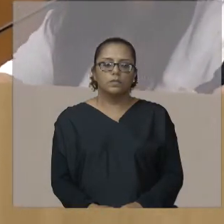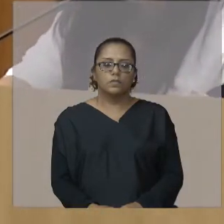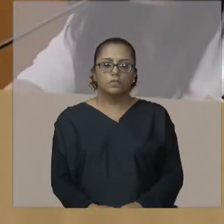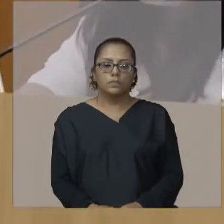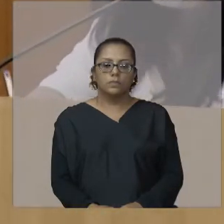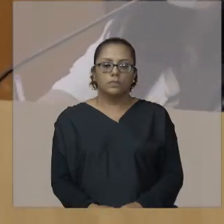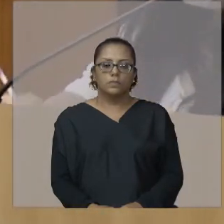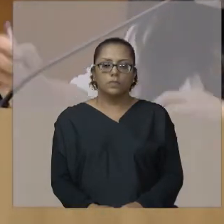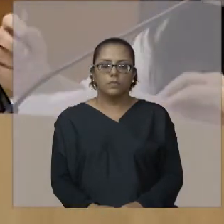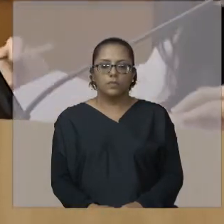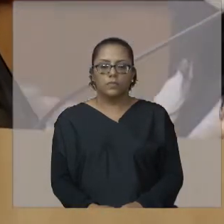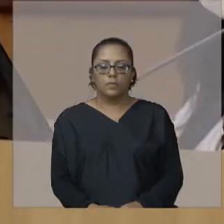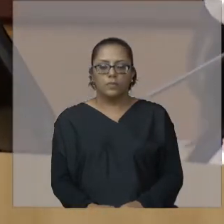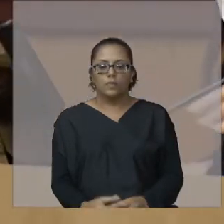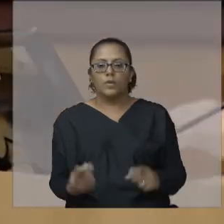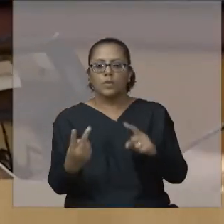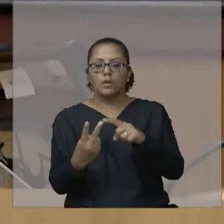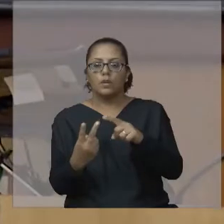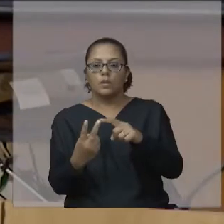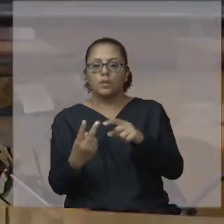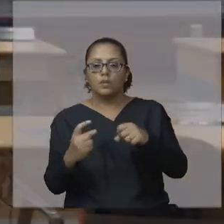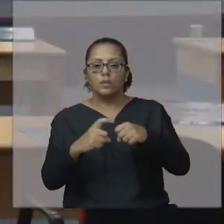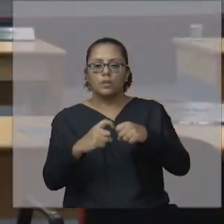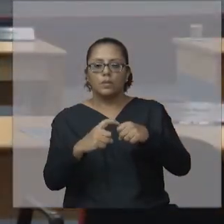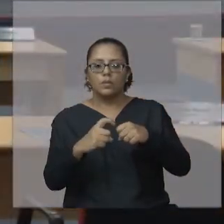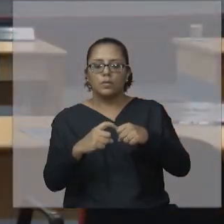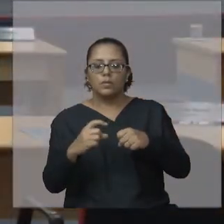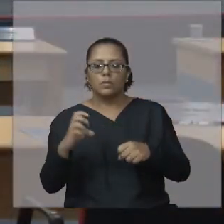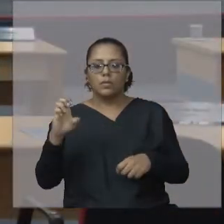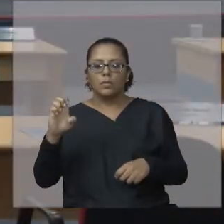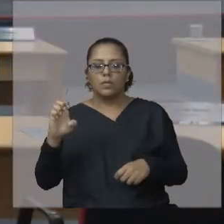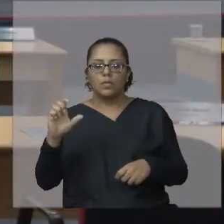Segundo vereador, doutor Elton.